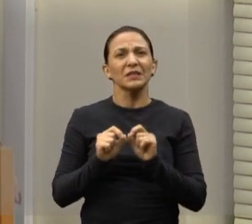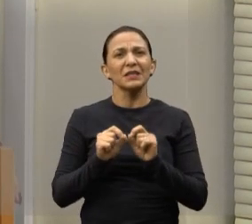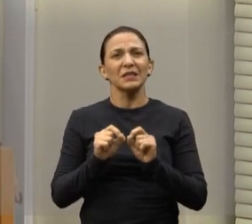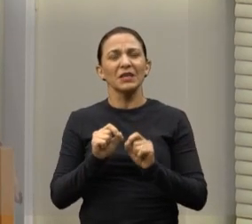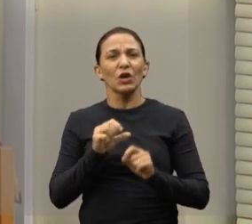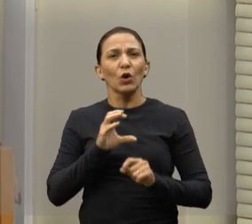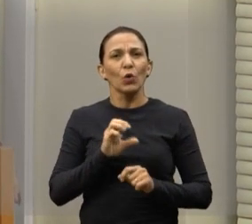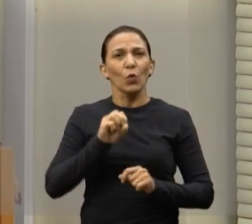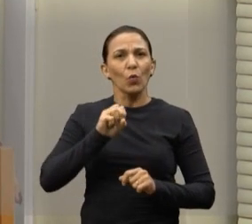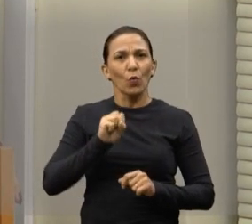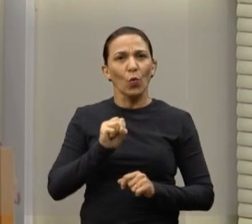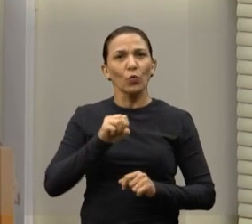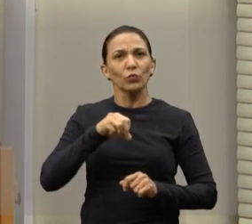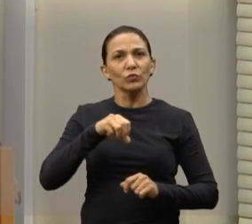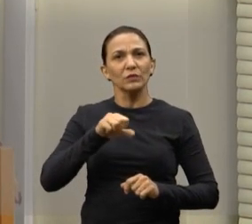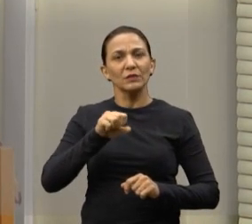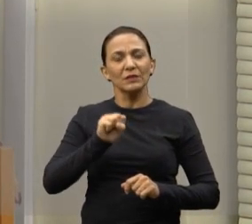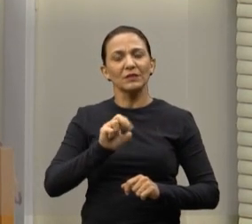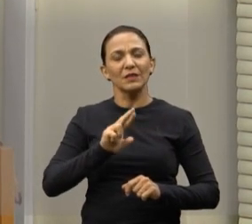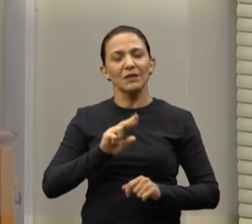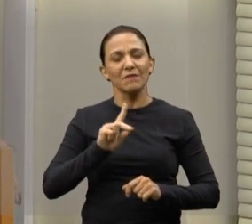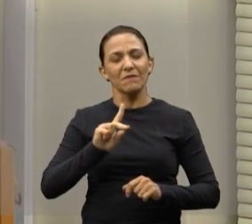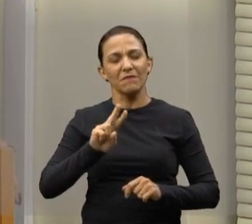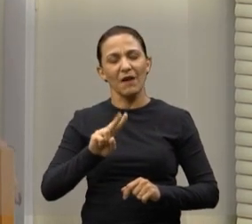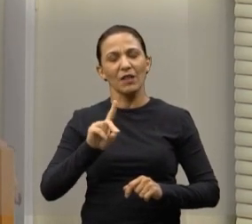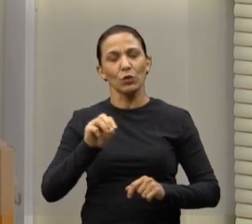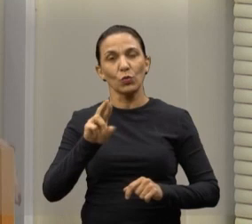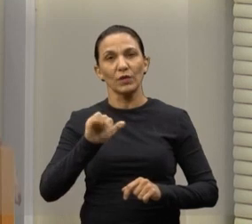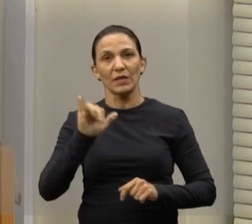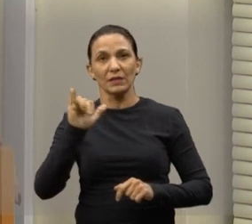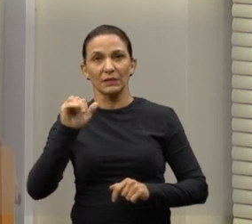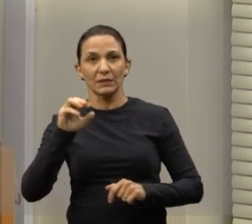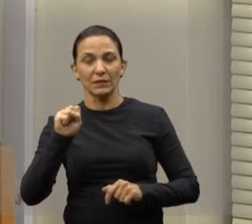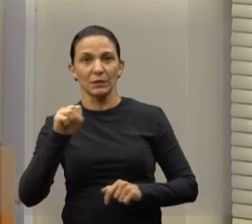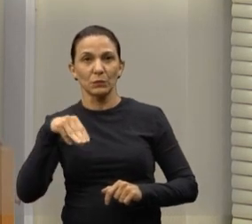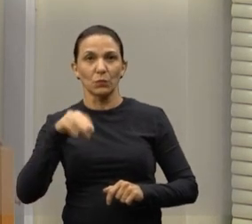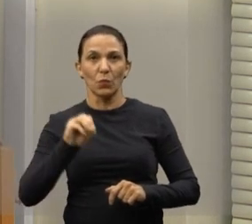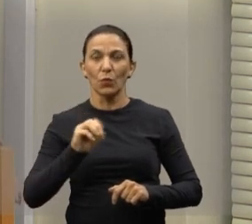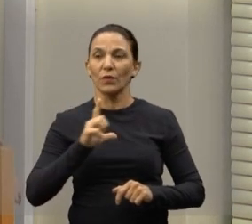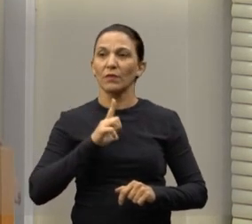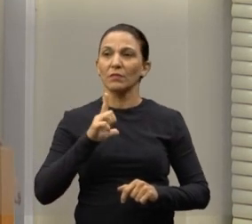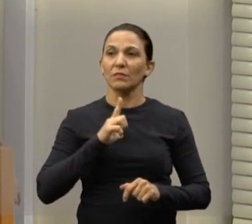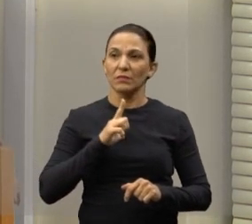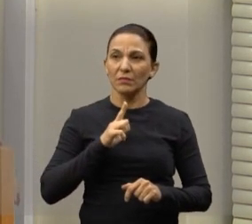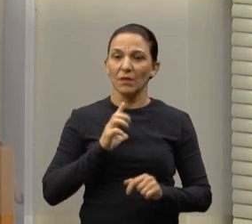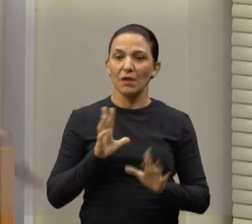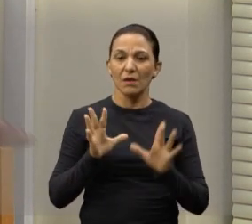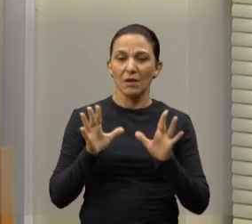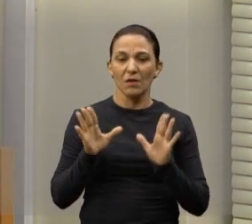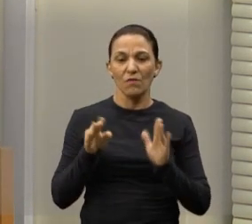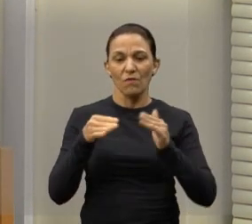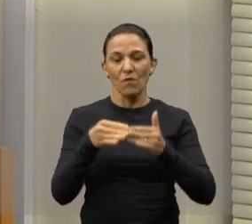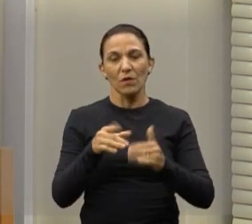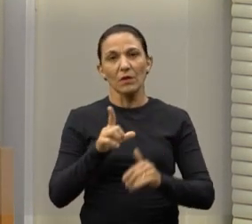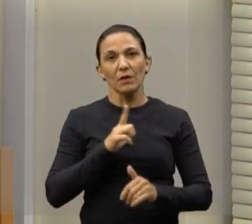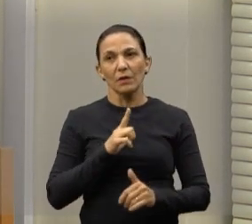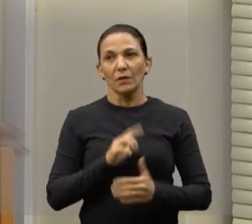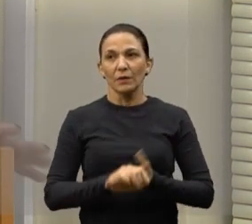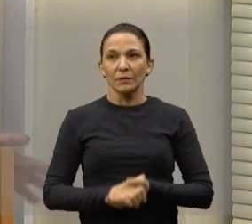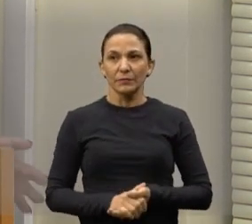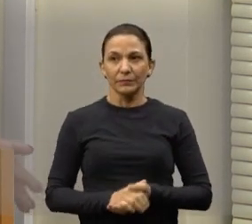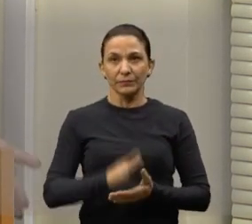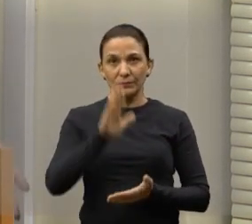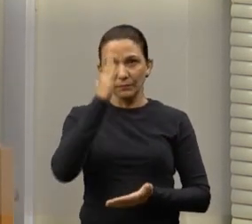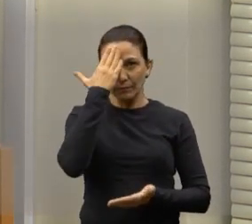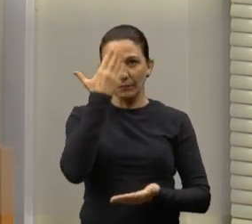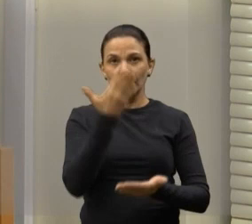para o progresso é algo que a gente precisa é sempre estar tocando estar em voga que nenhuma das